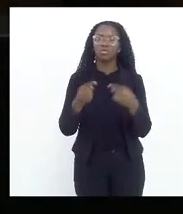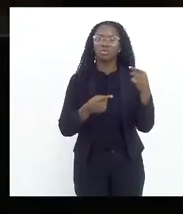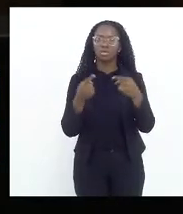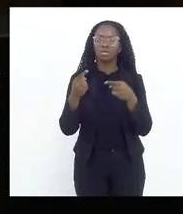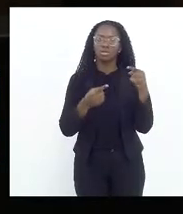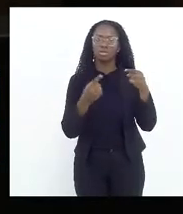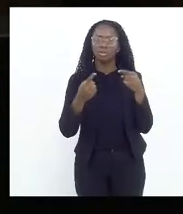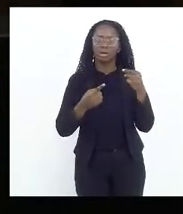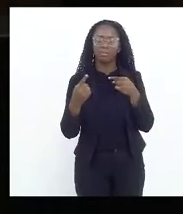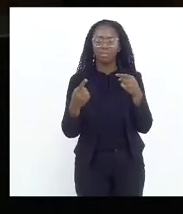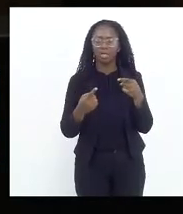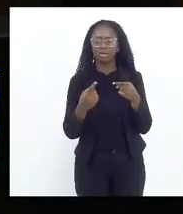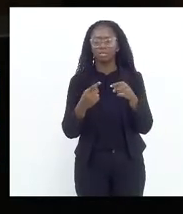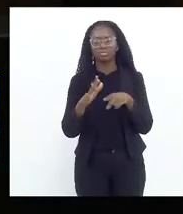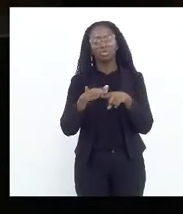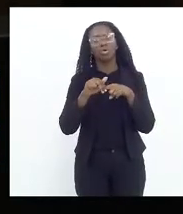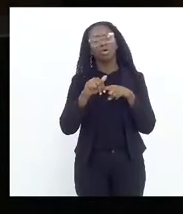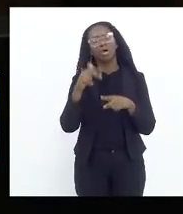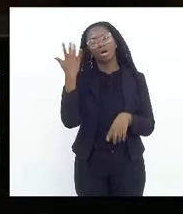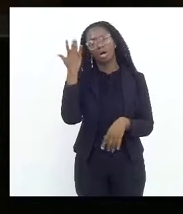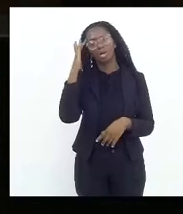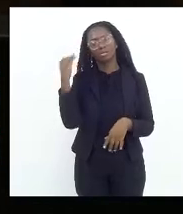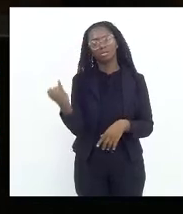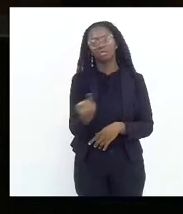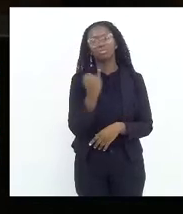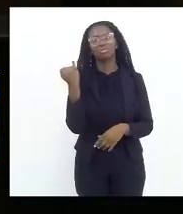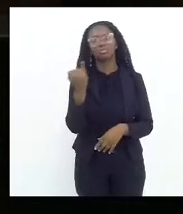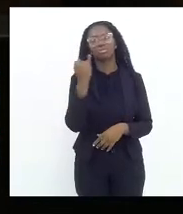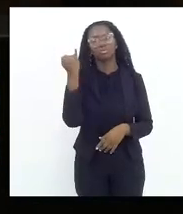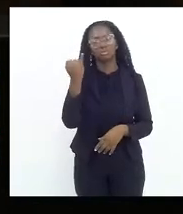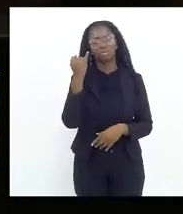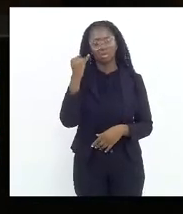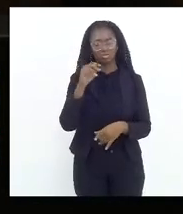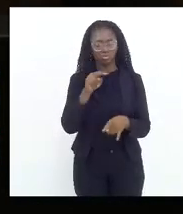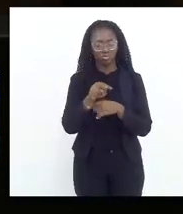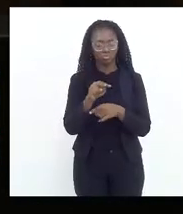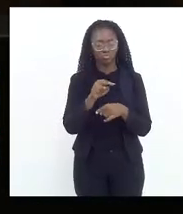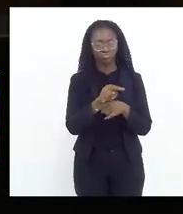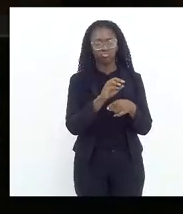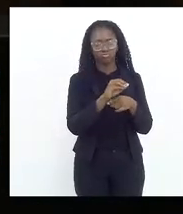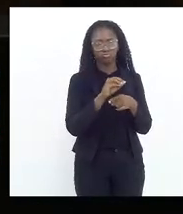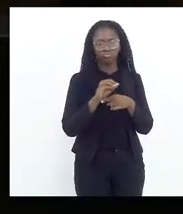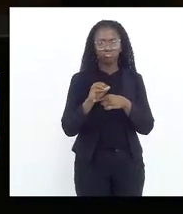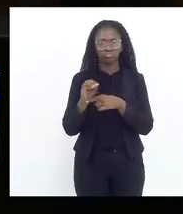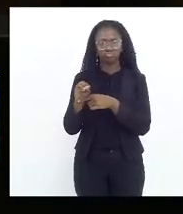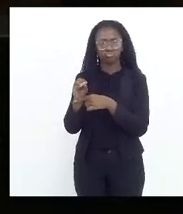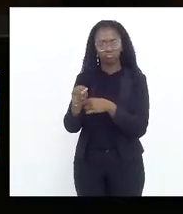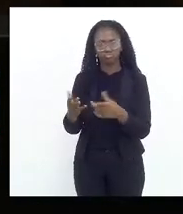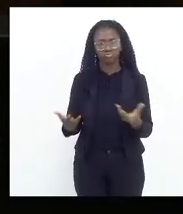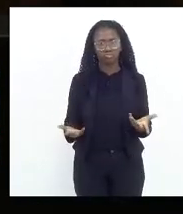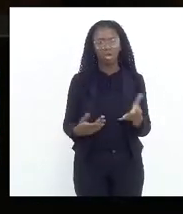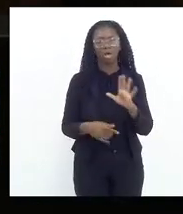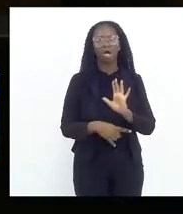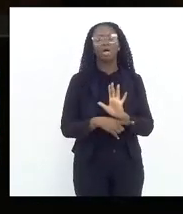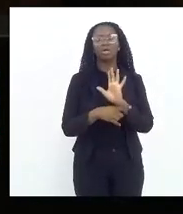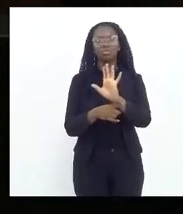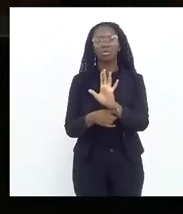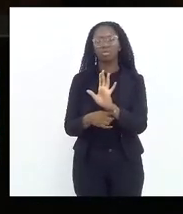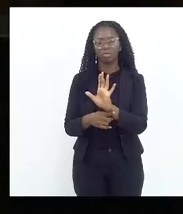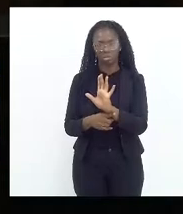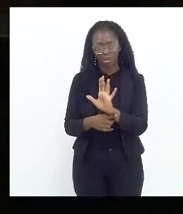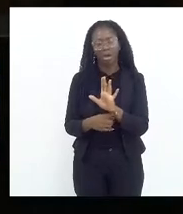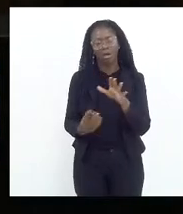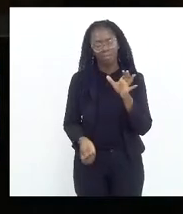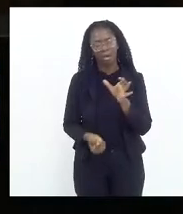debate por achar importante a criação conforme as possibilidades dessa hora do